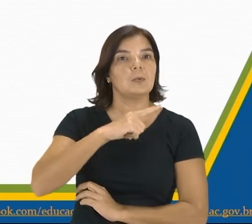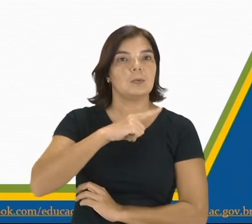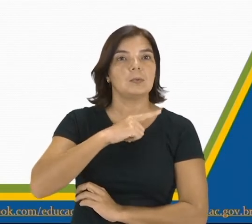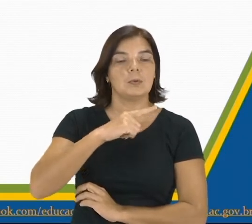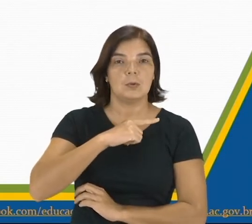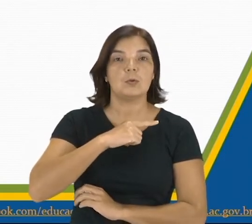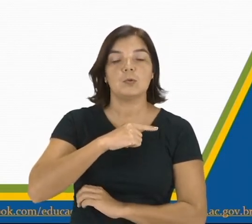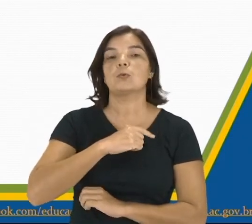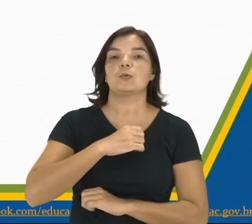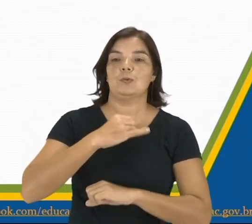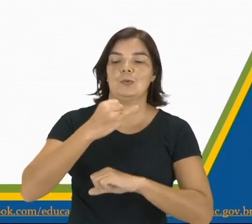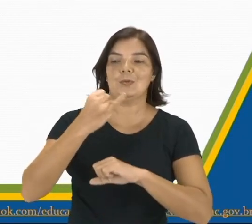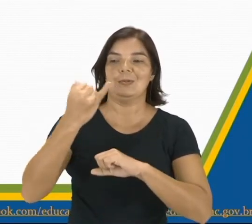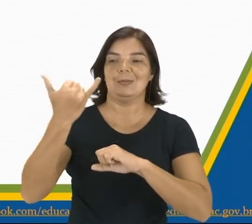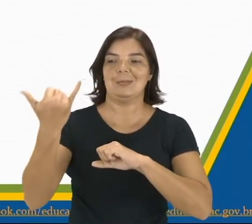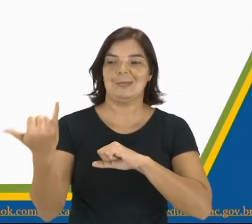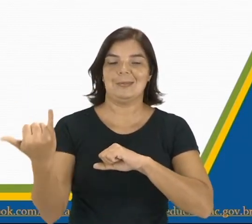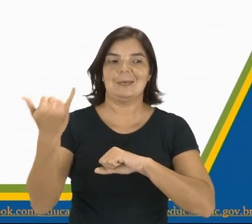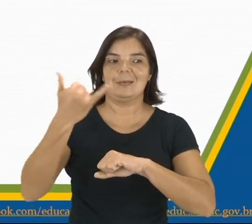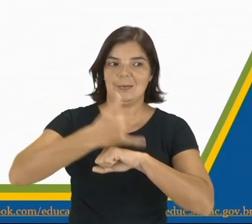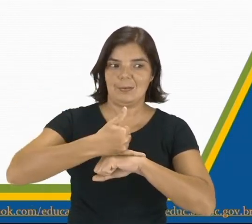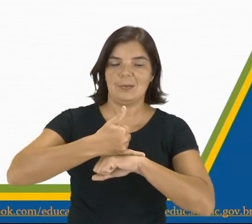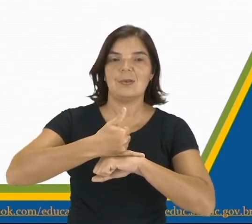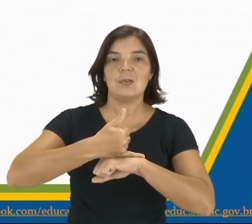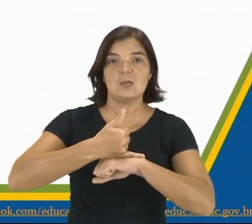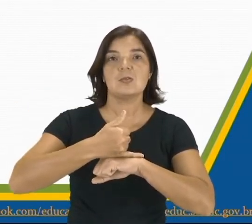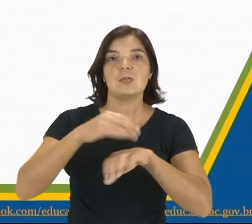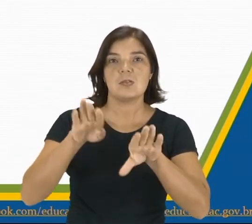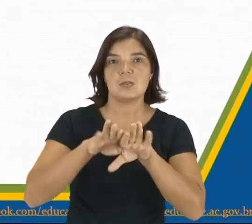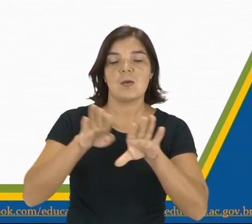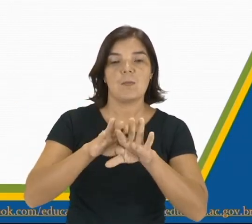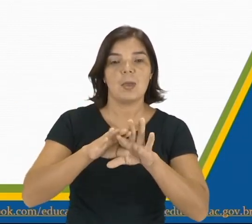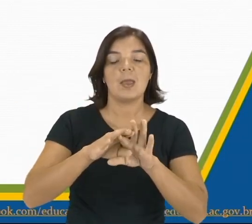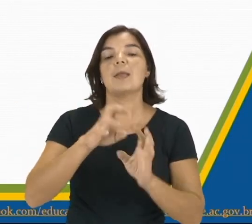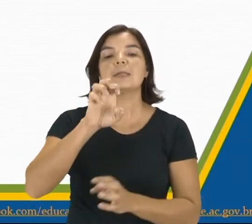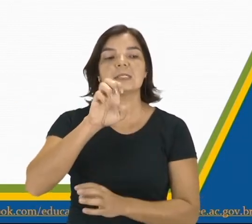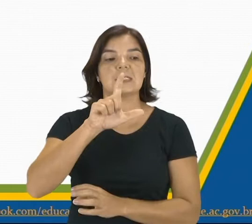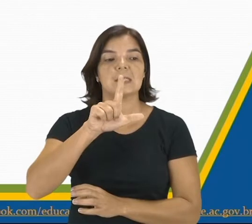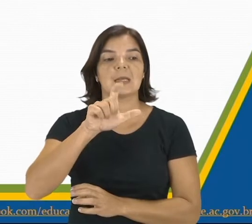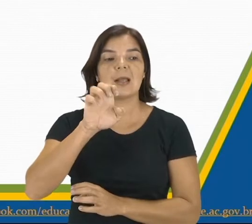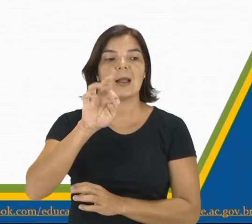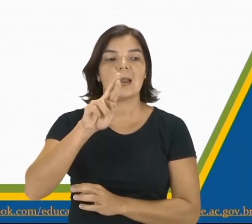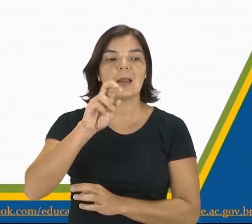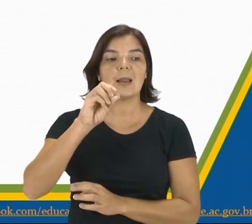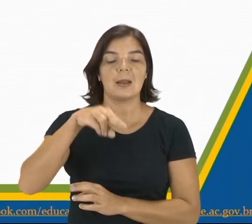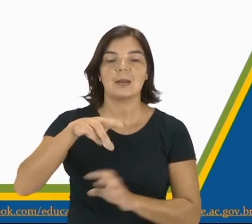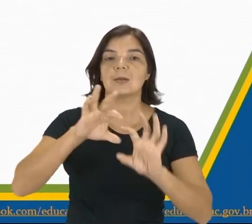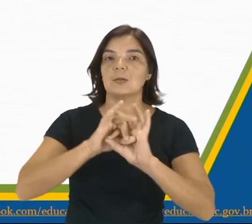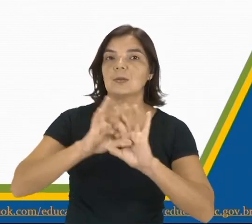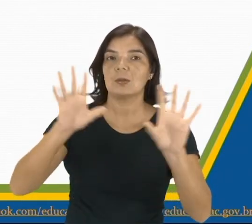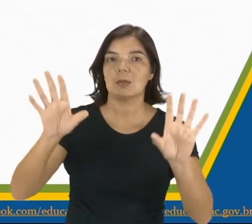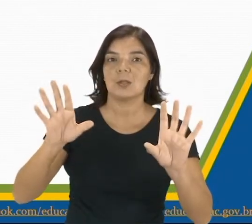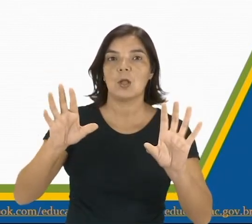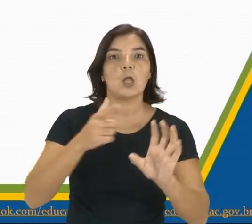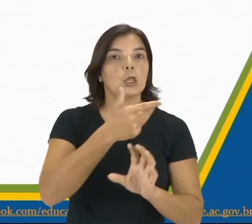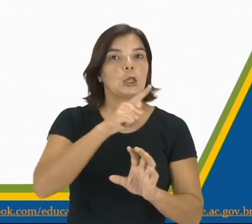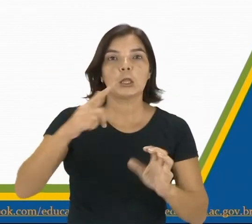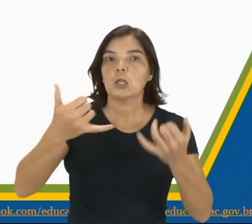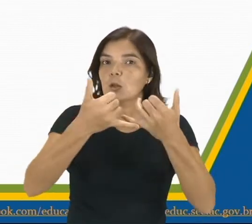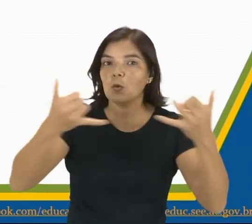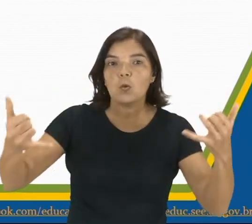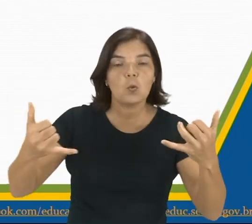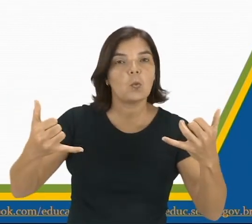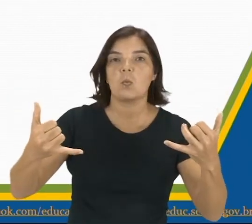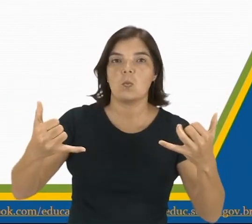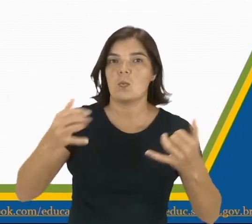íons positivos e os elétrons livres. Note que nessa primeira figura nós não temos corrente elétrica